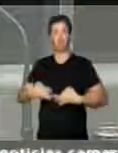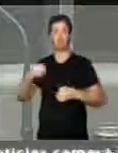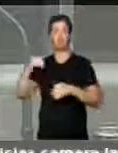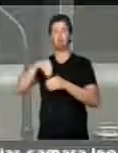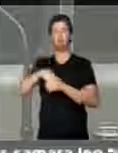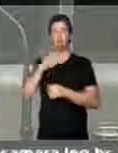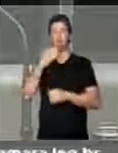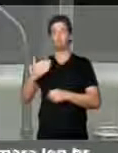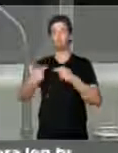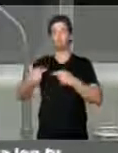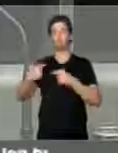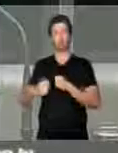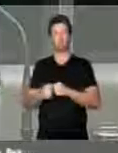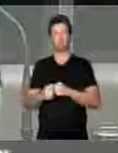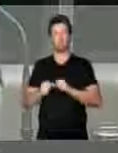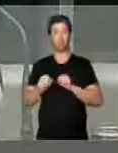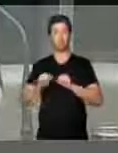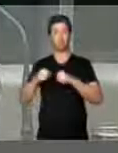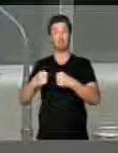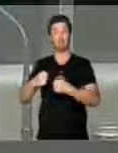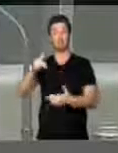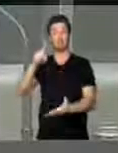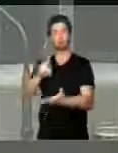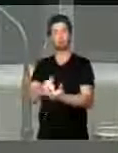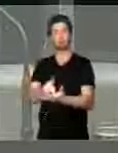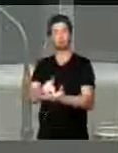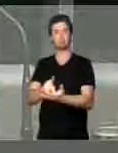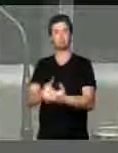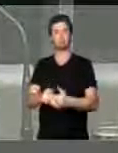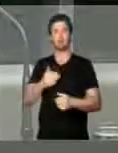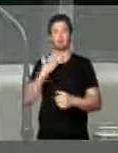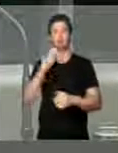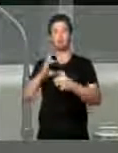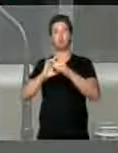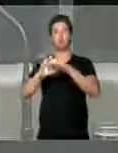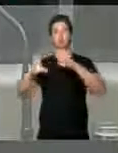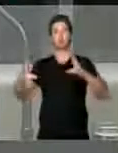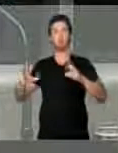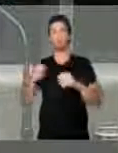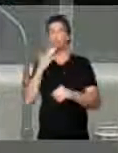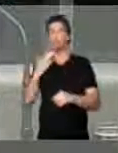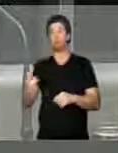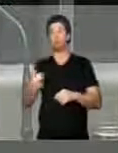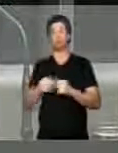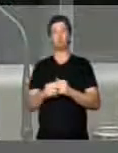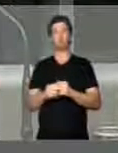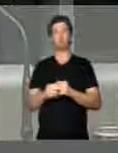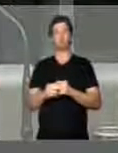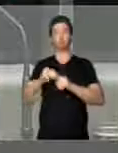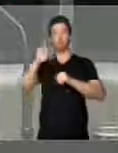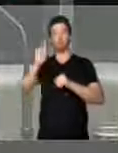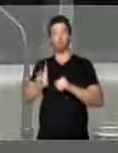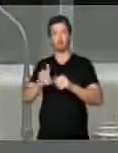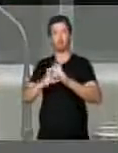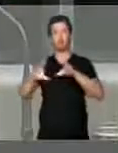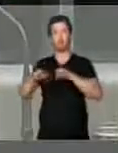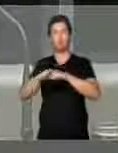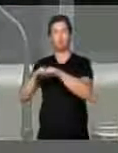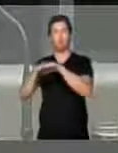política e que faz a defesa intransigente da democracia e do Estado democrático de direito no